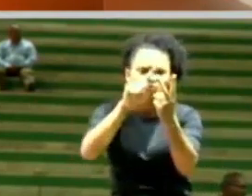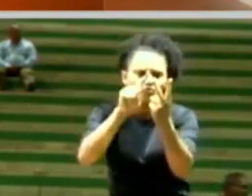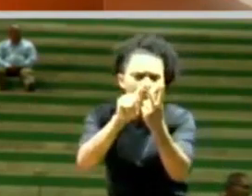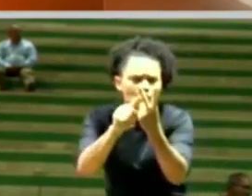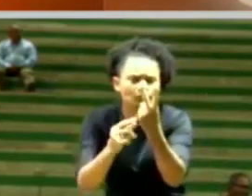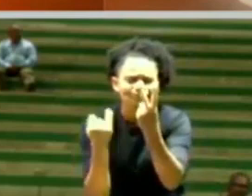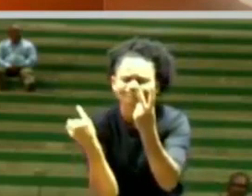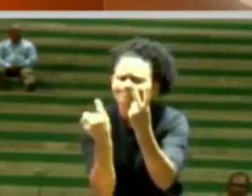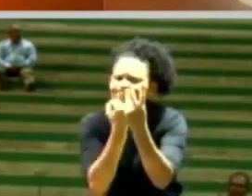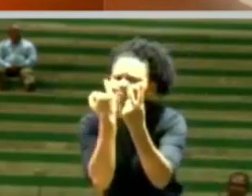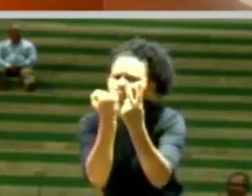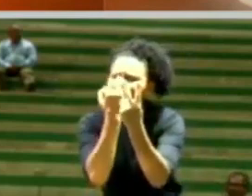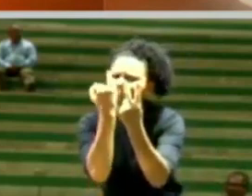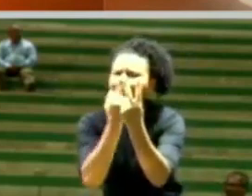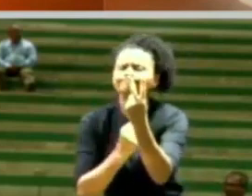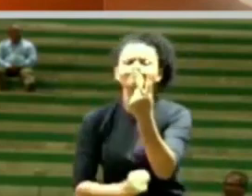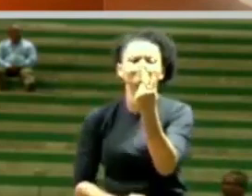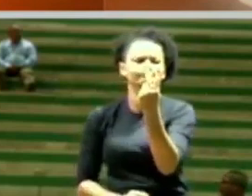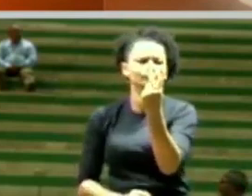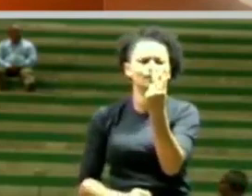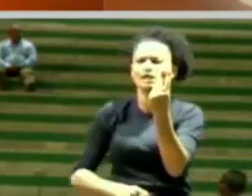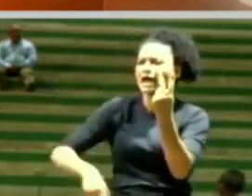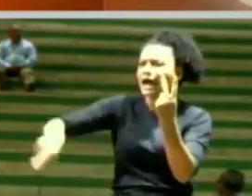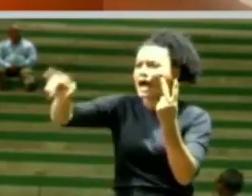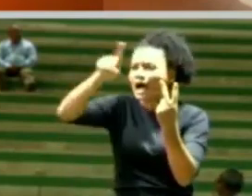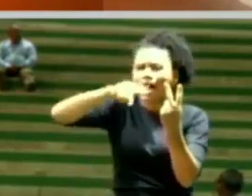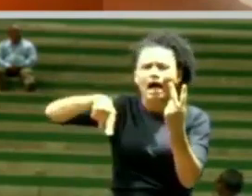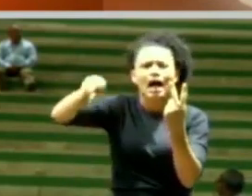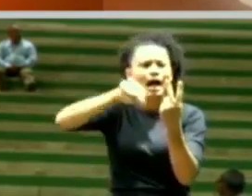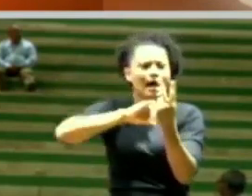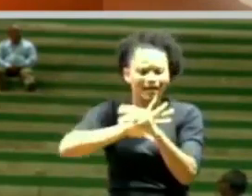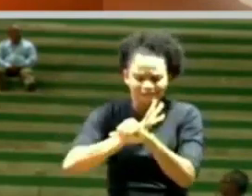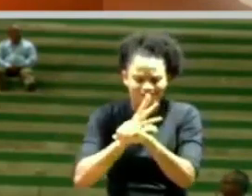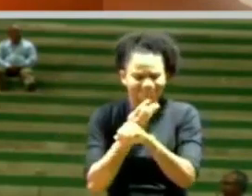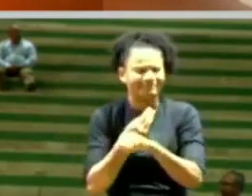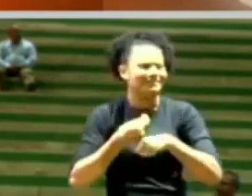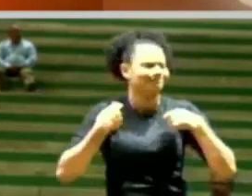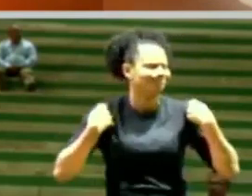duas coisas que a igreja tem que estar fazendo